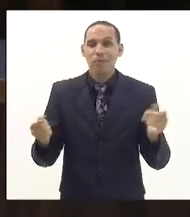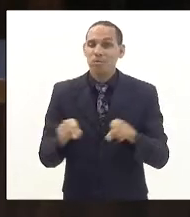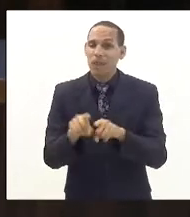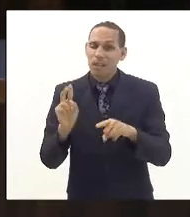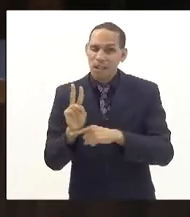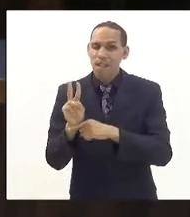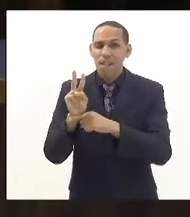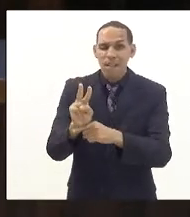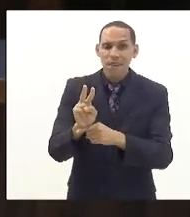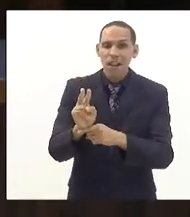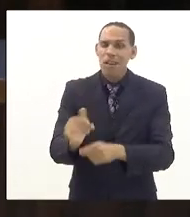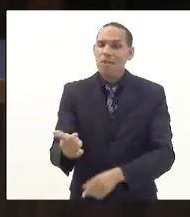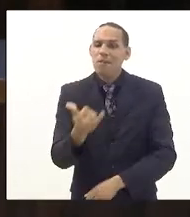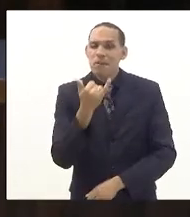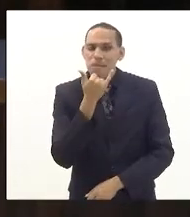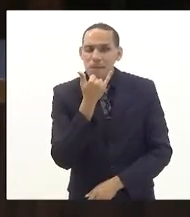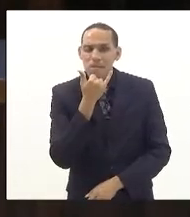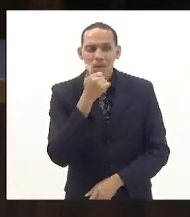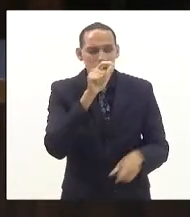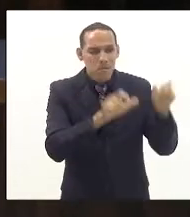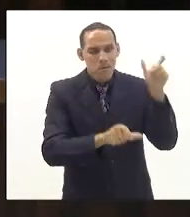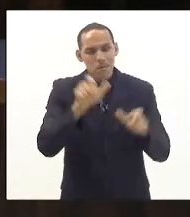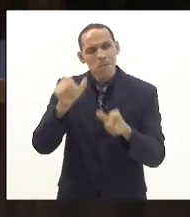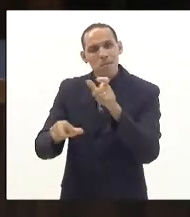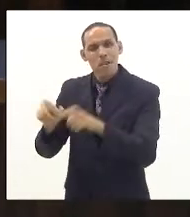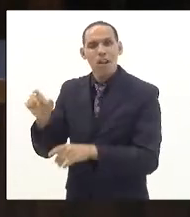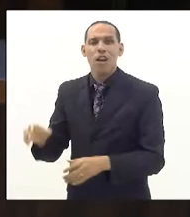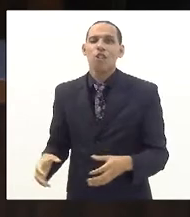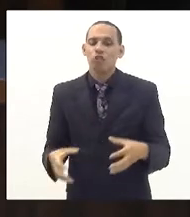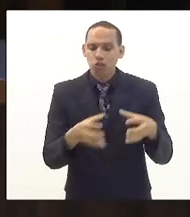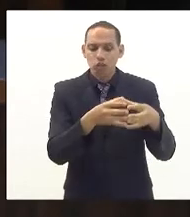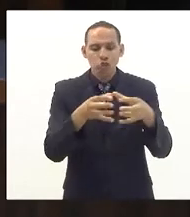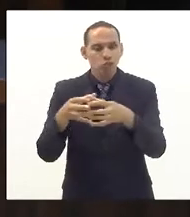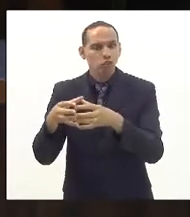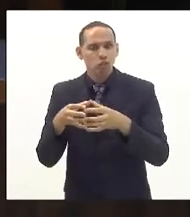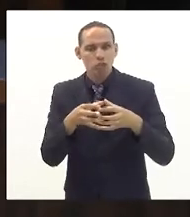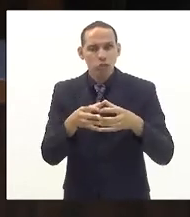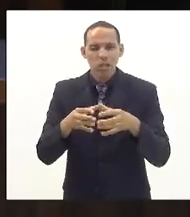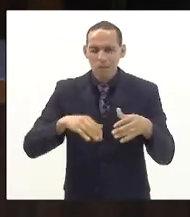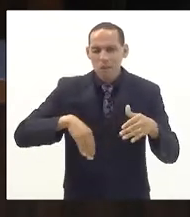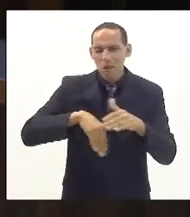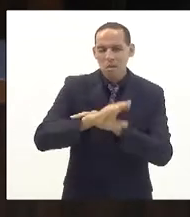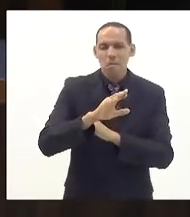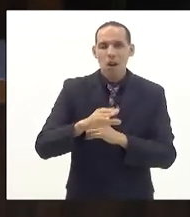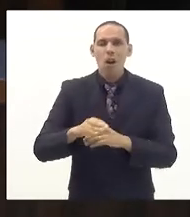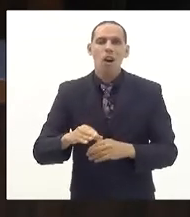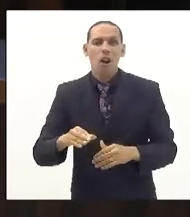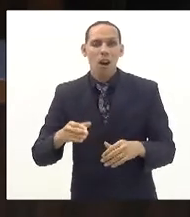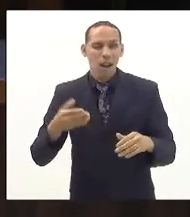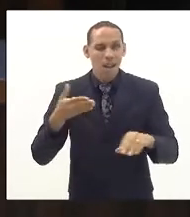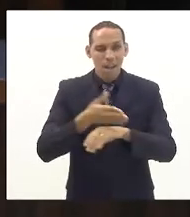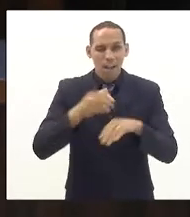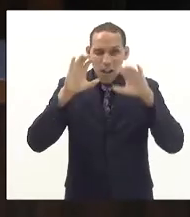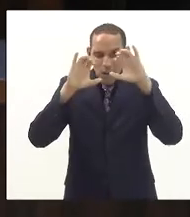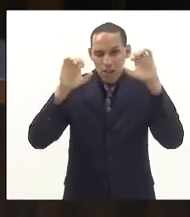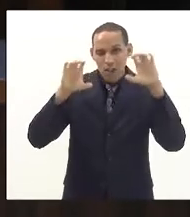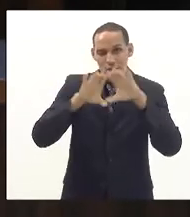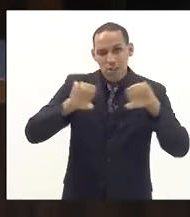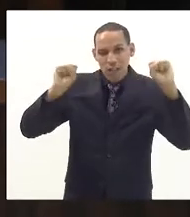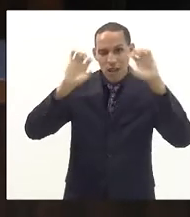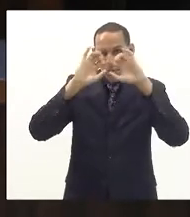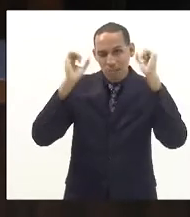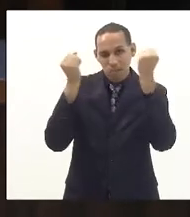da anistia para os nossos times que estão impedidos de entrar nos estádios.